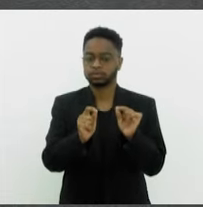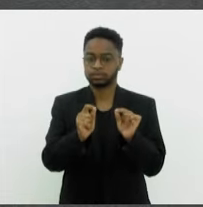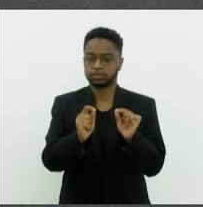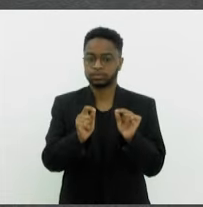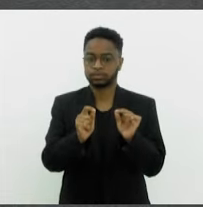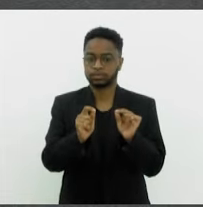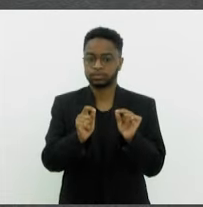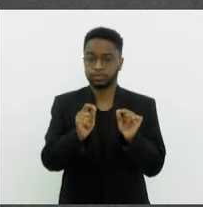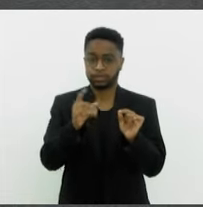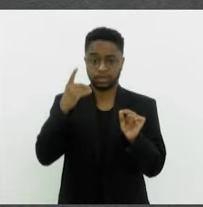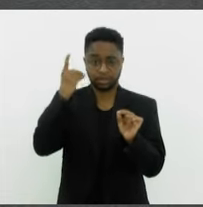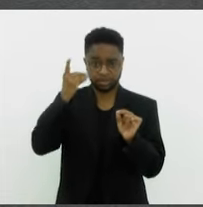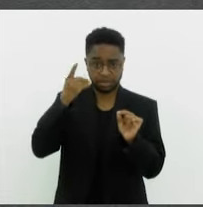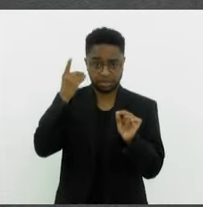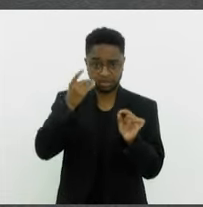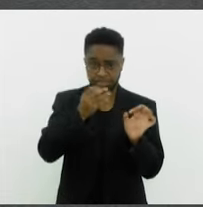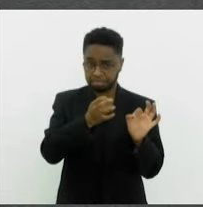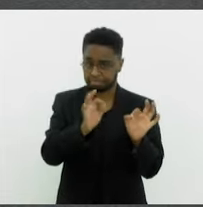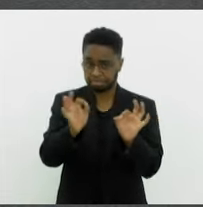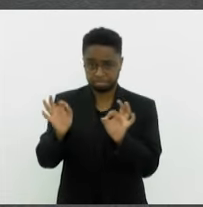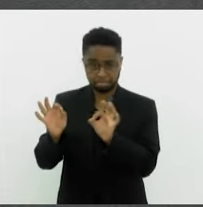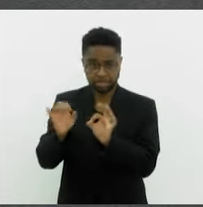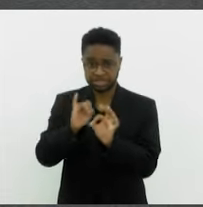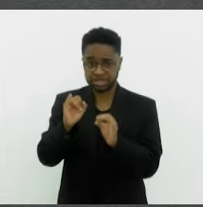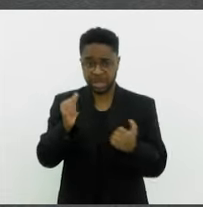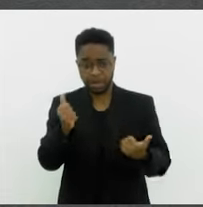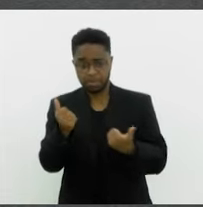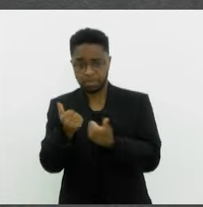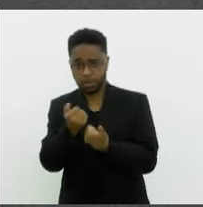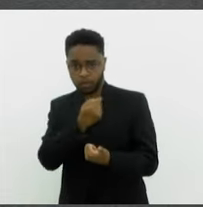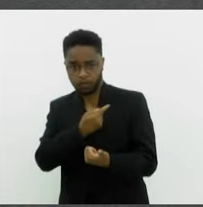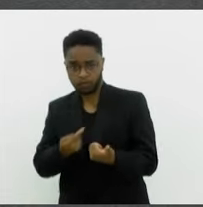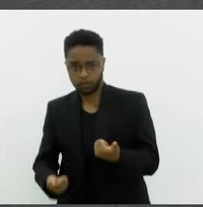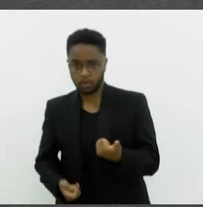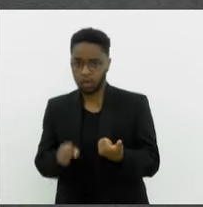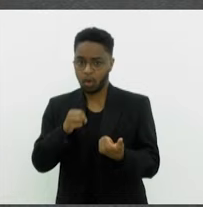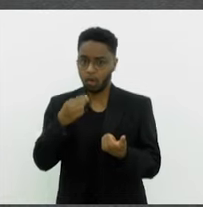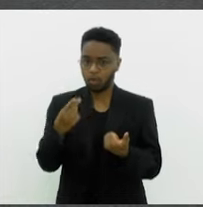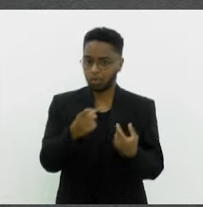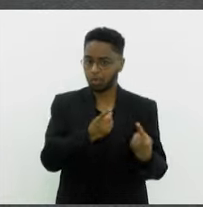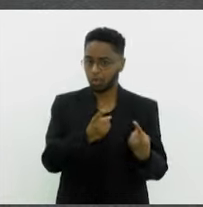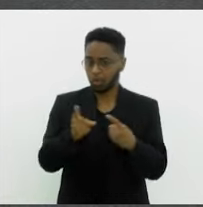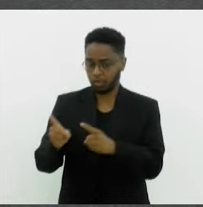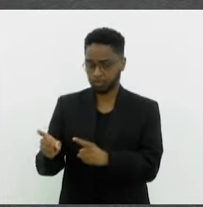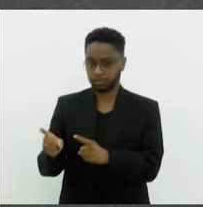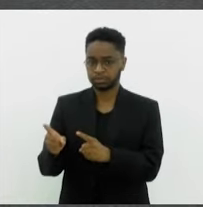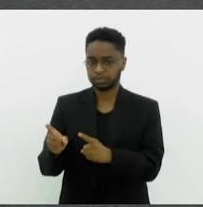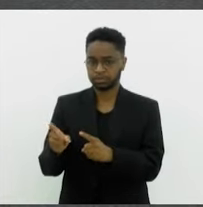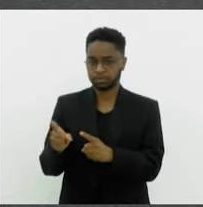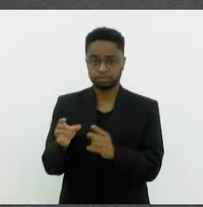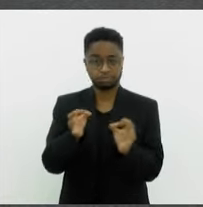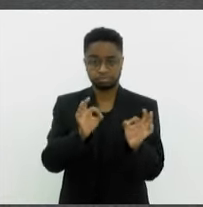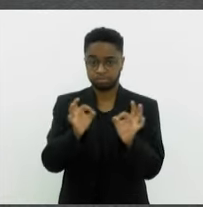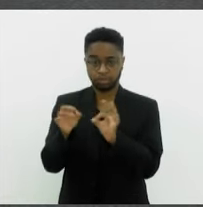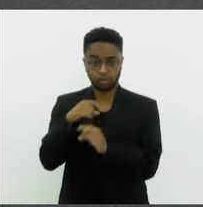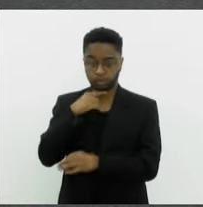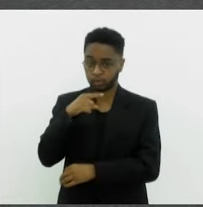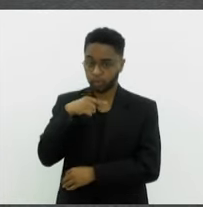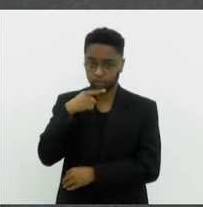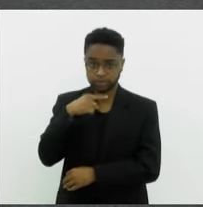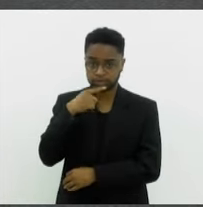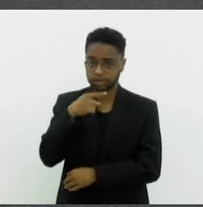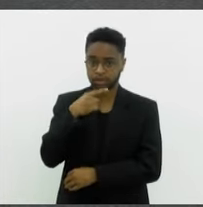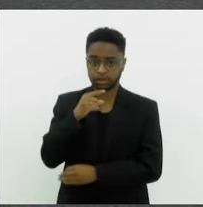Nenhum deputado, seja da base do governo, seja da oposição, consegue que essas emendas